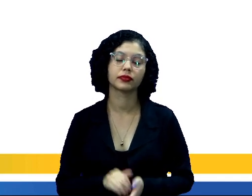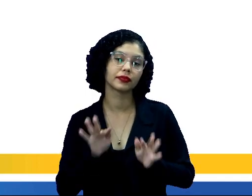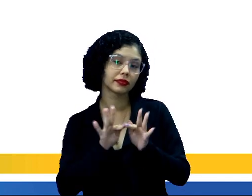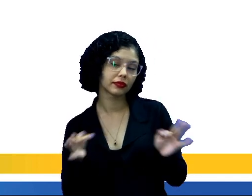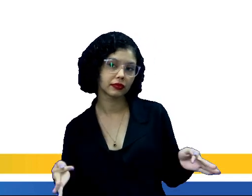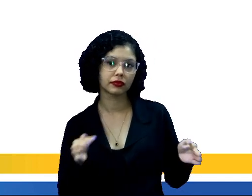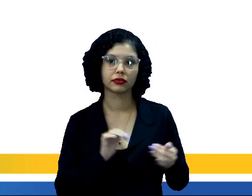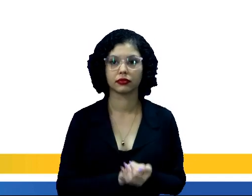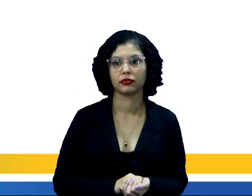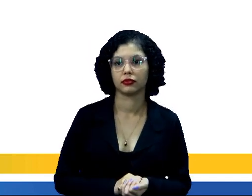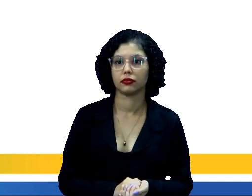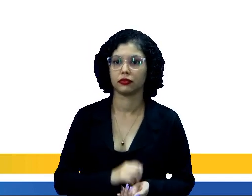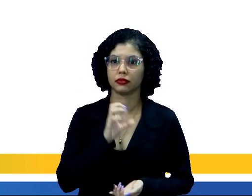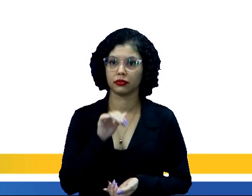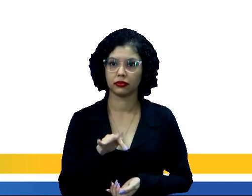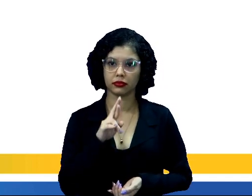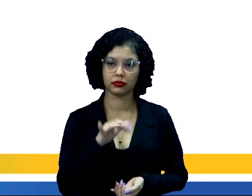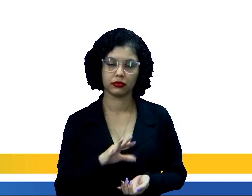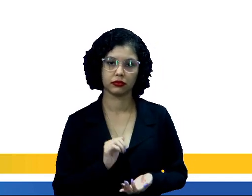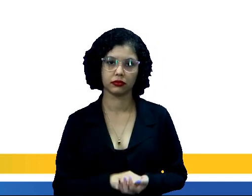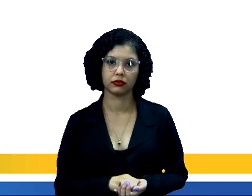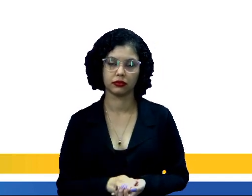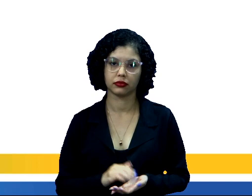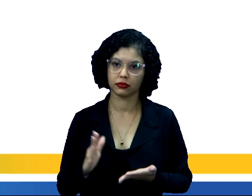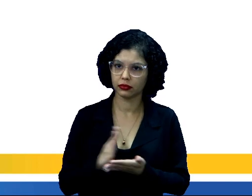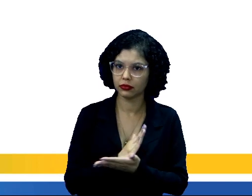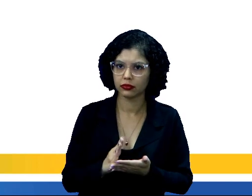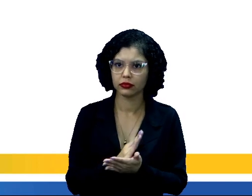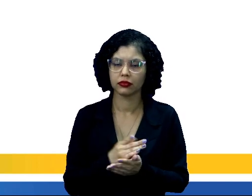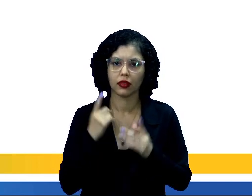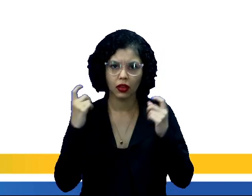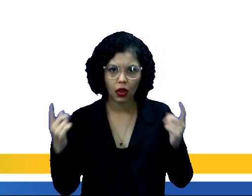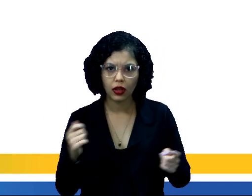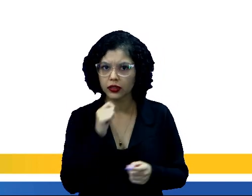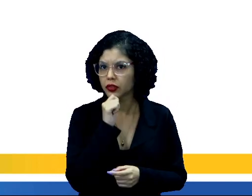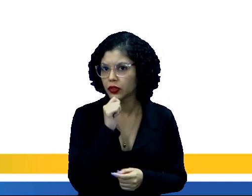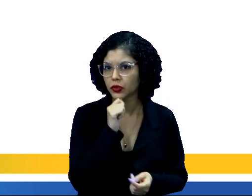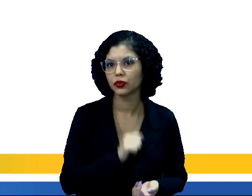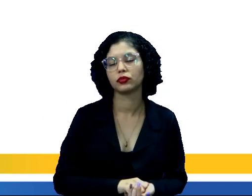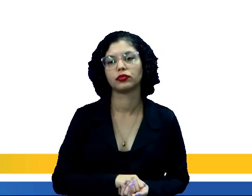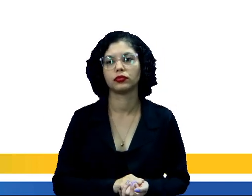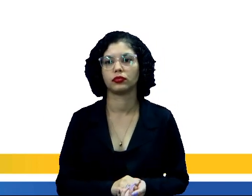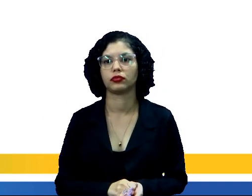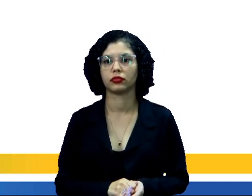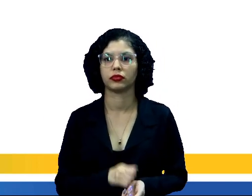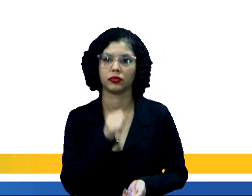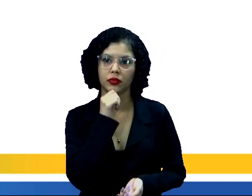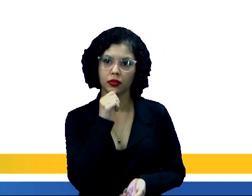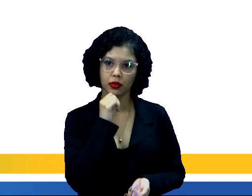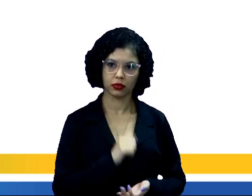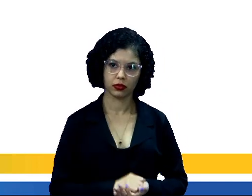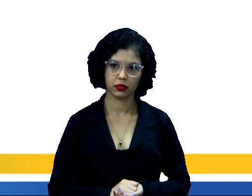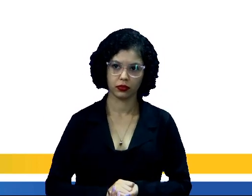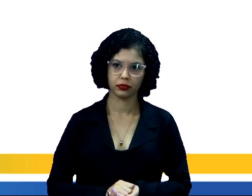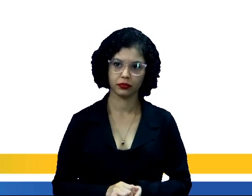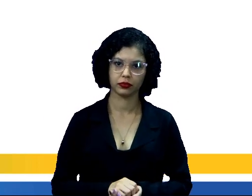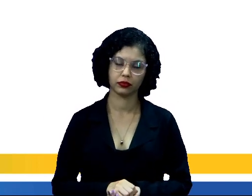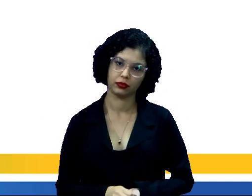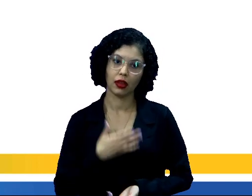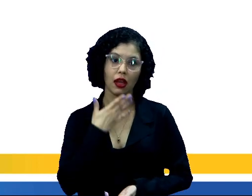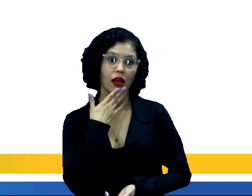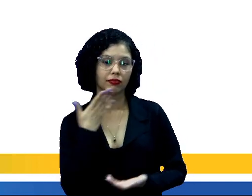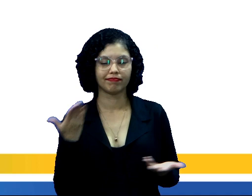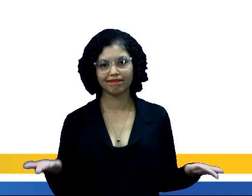ali, uma onomatopeia que significa algum tipo de barulho, algum tipo de som. E nós temos o oh no,